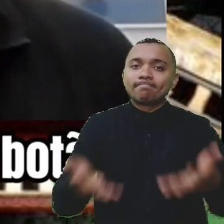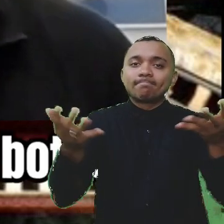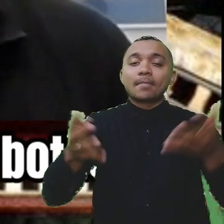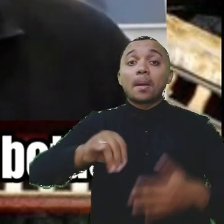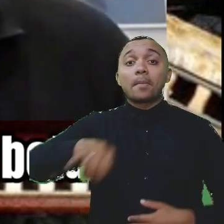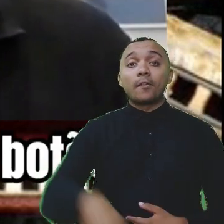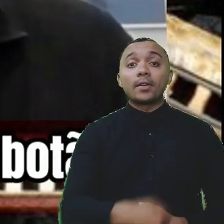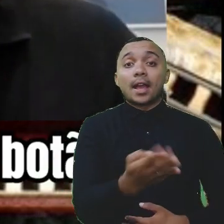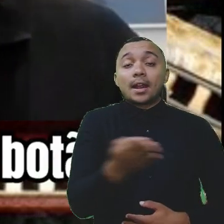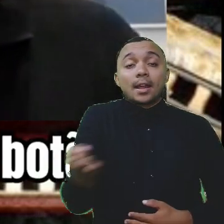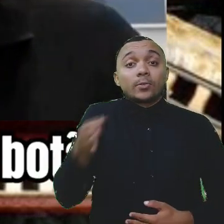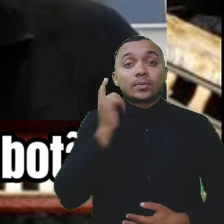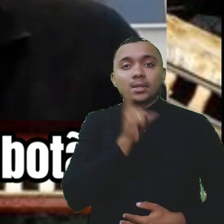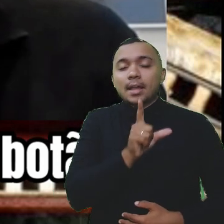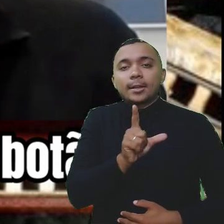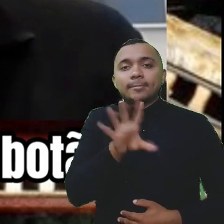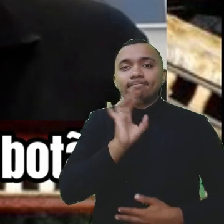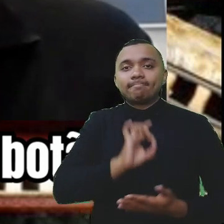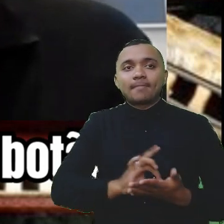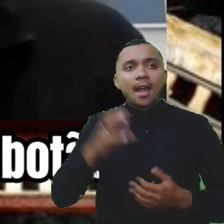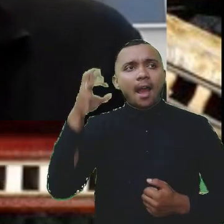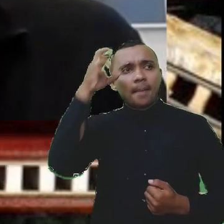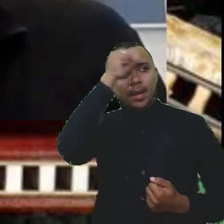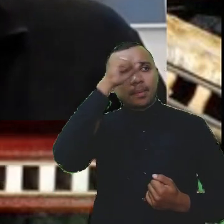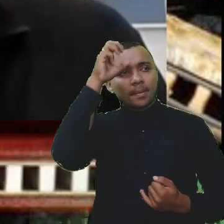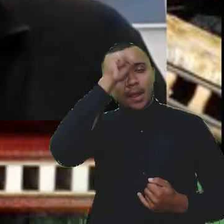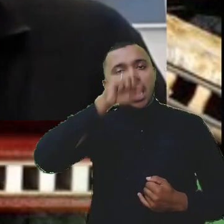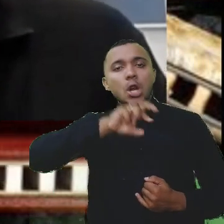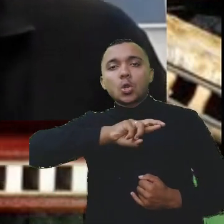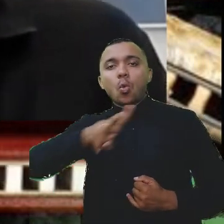de realizar uma coisa que não é apertar um botão,